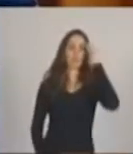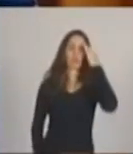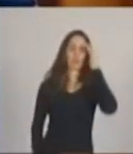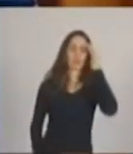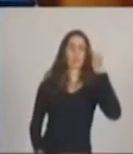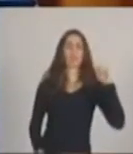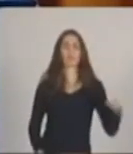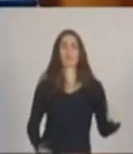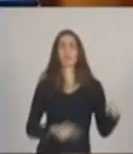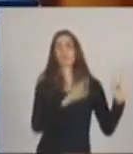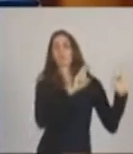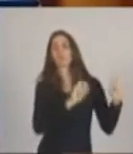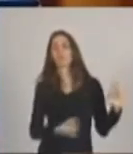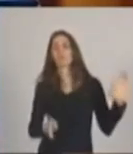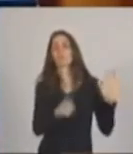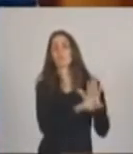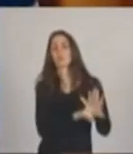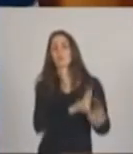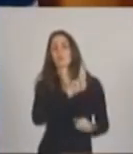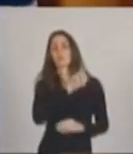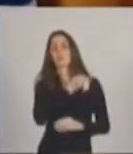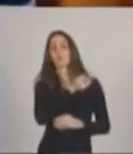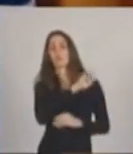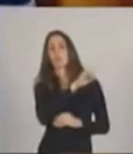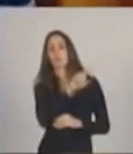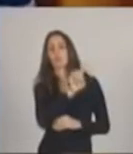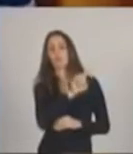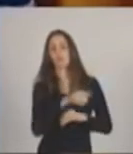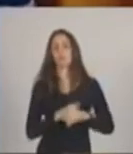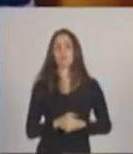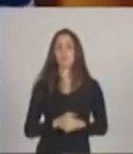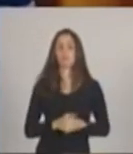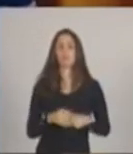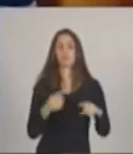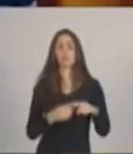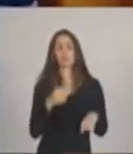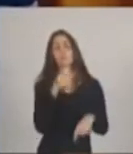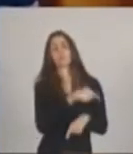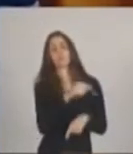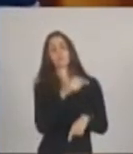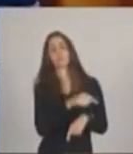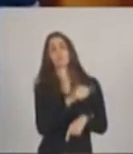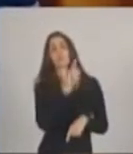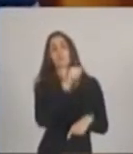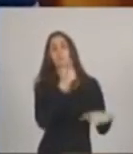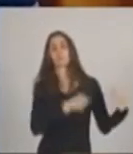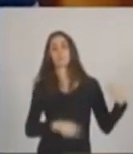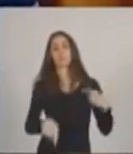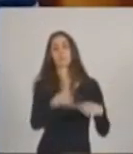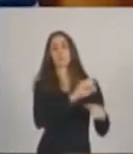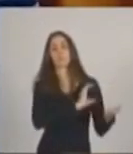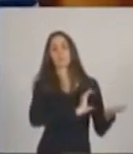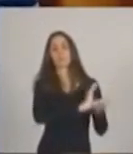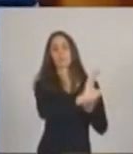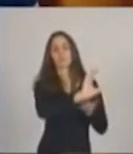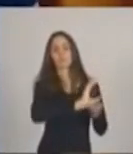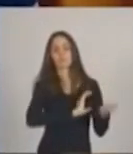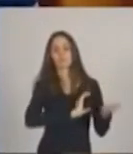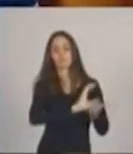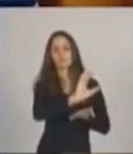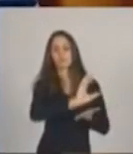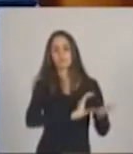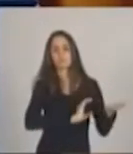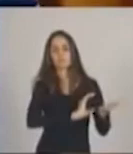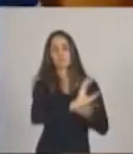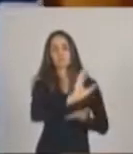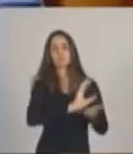que a matéria privativa da União, porque entende que é política de crédito e